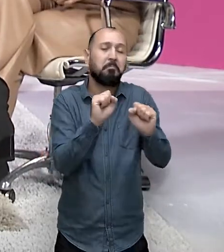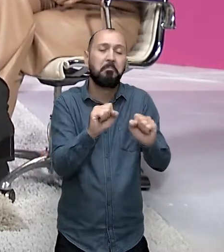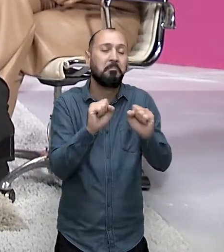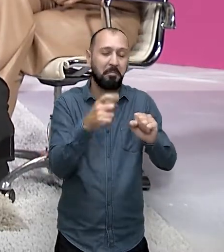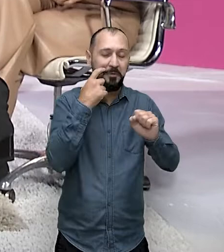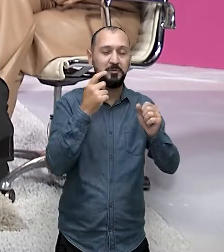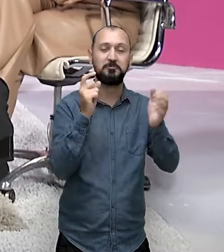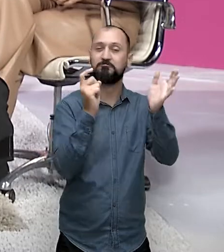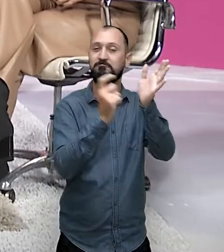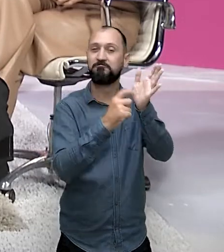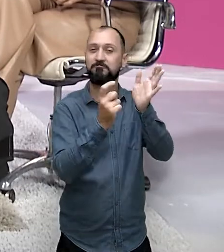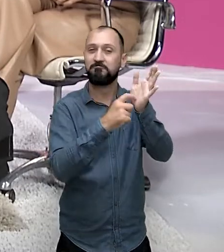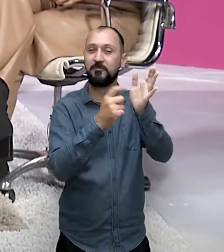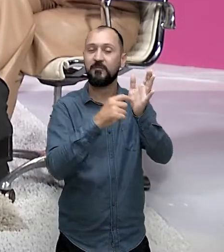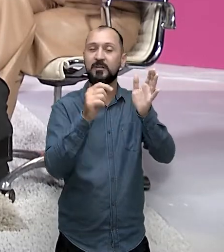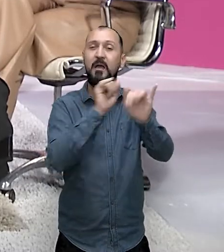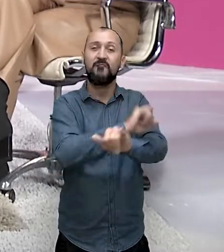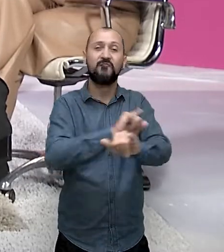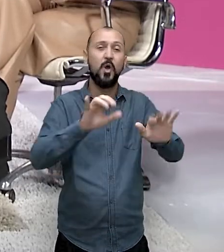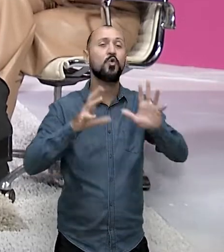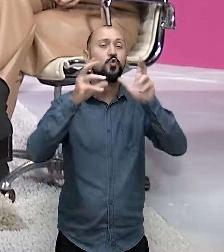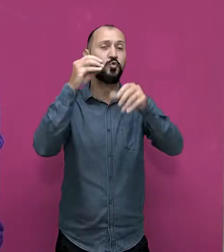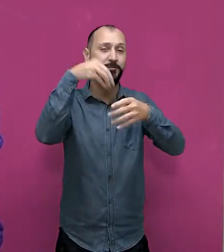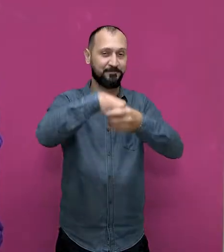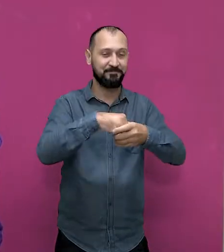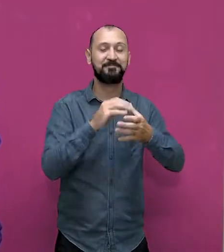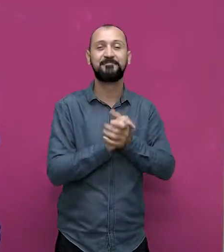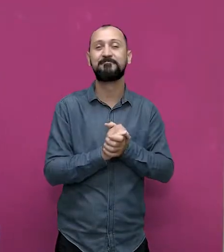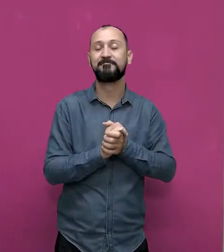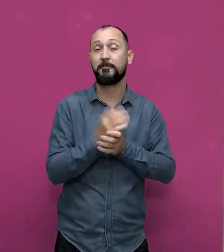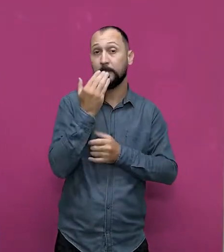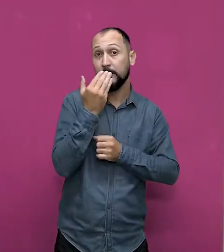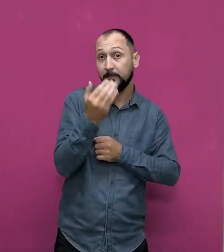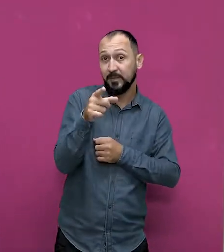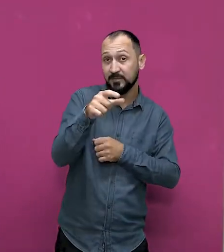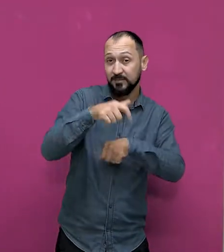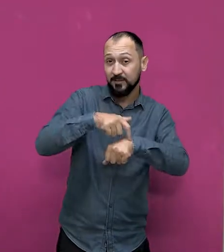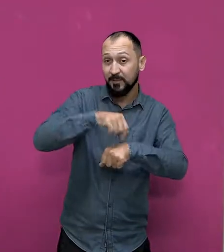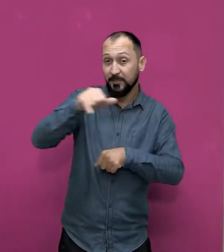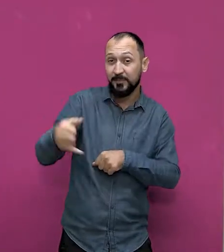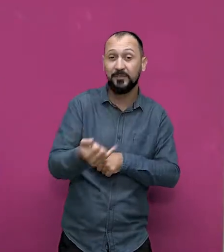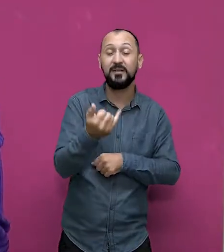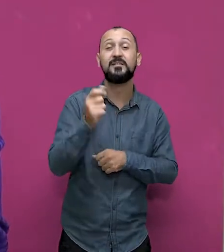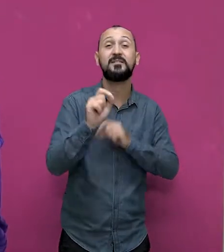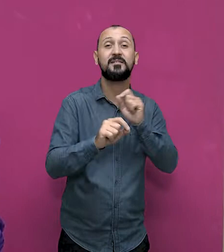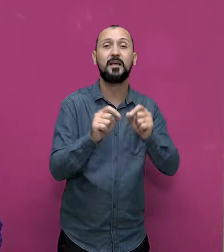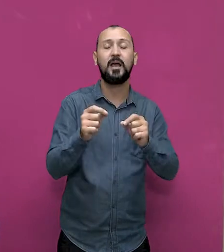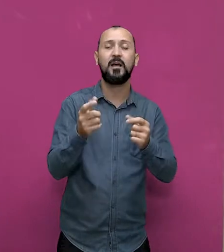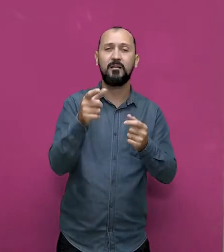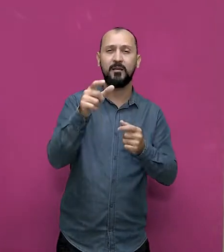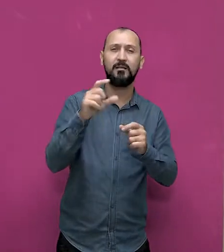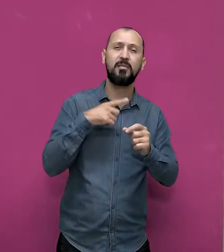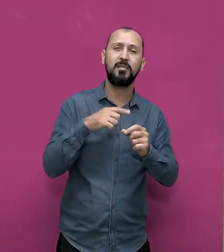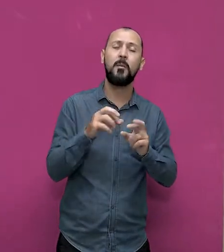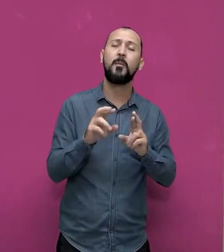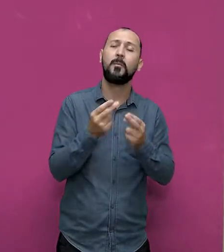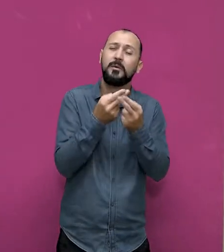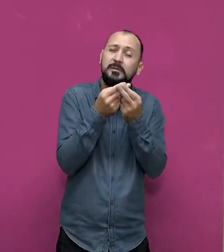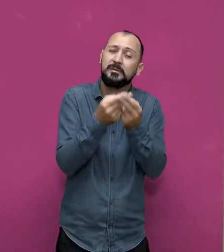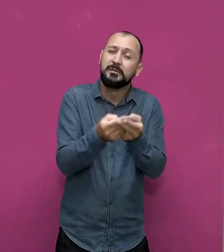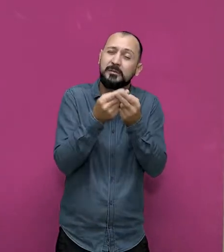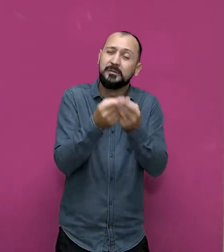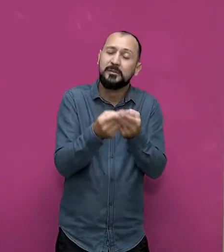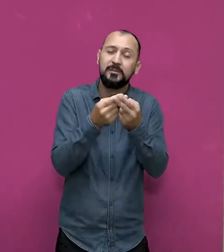então pode se acessar que vai ter todas as informações ali. E a gente pede também, aproveitando o finalzinho aqui, para as pessoas terem um pouquinho